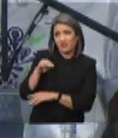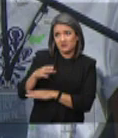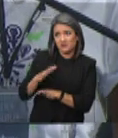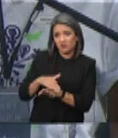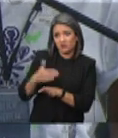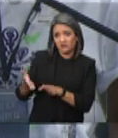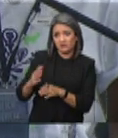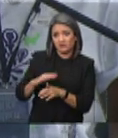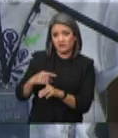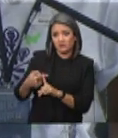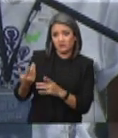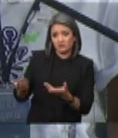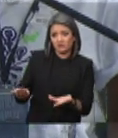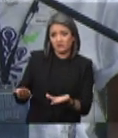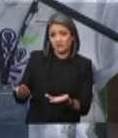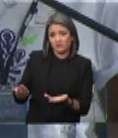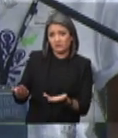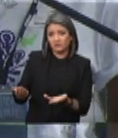favor